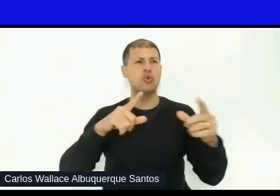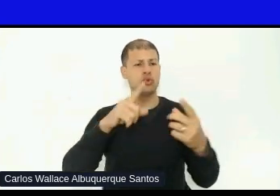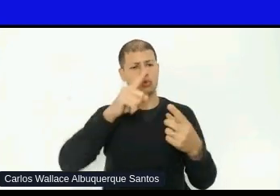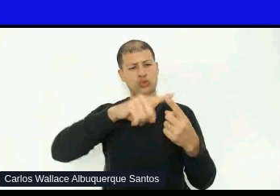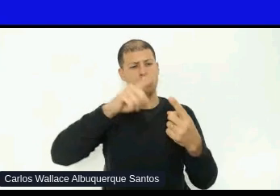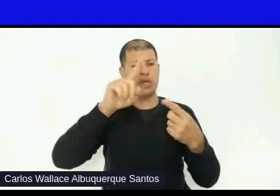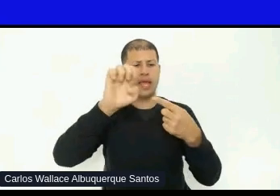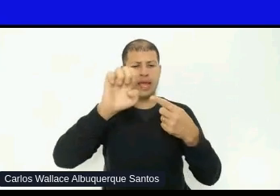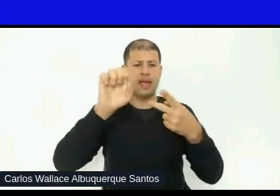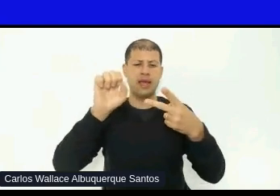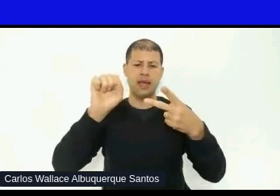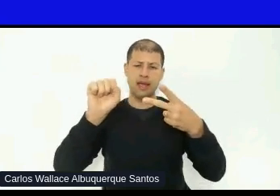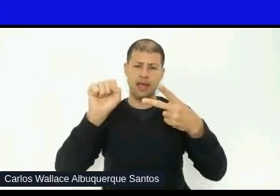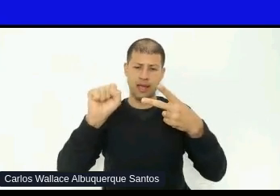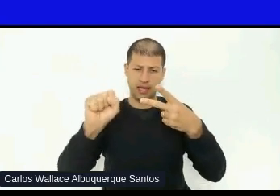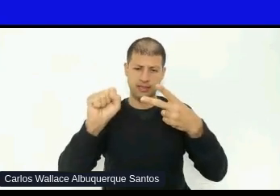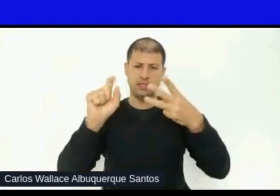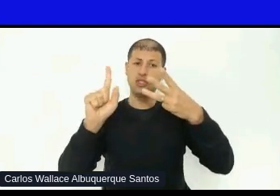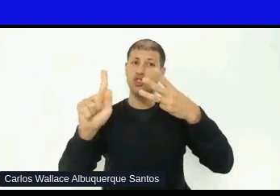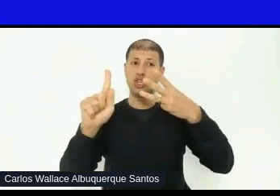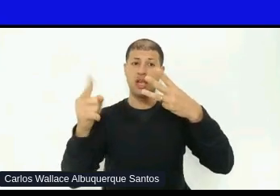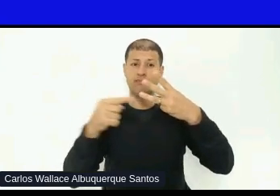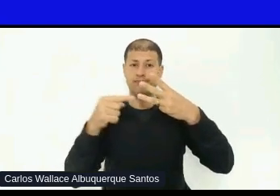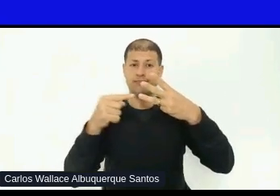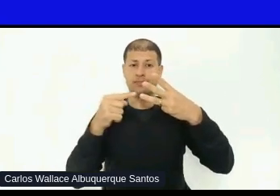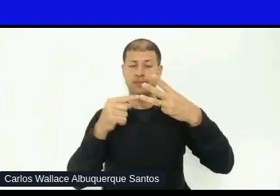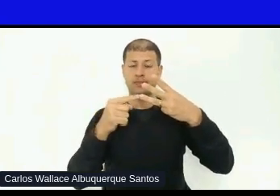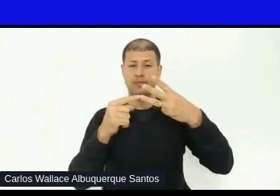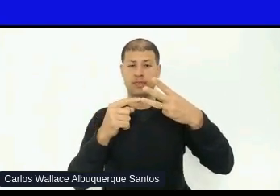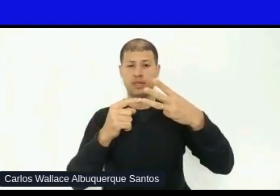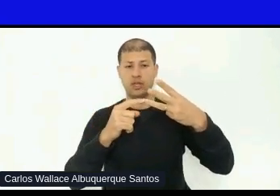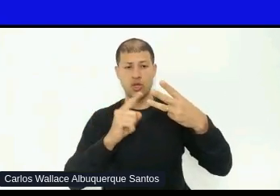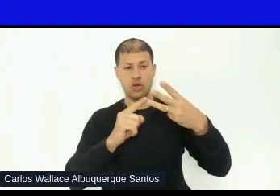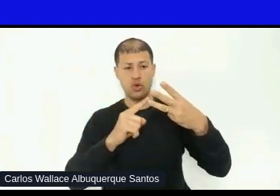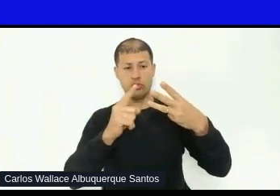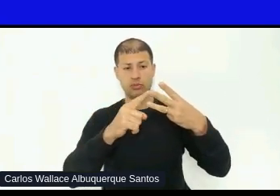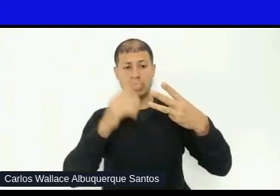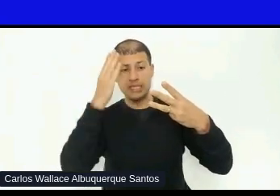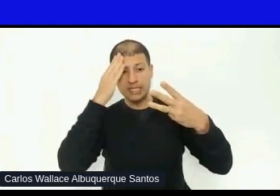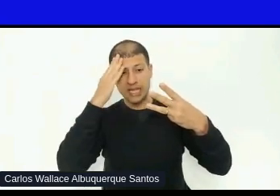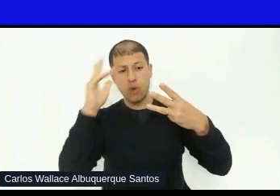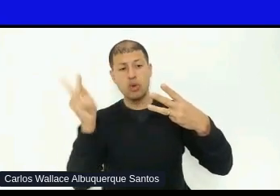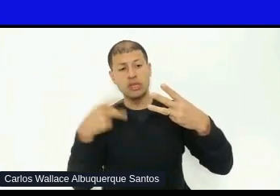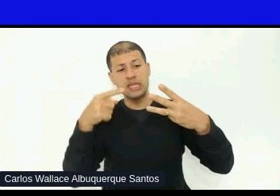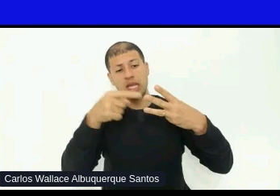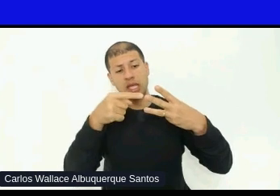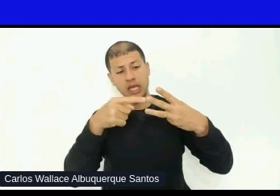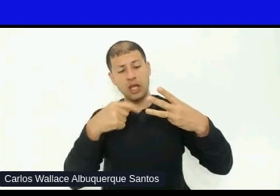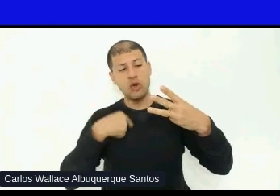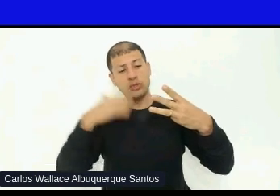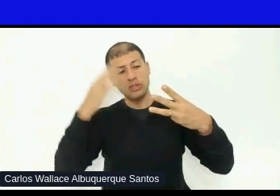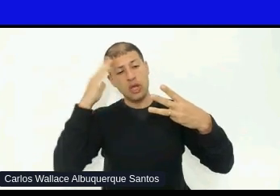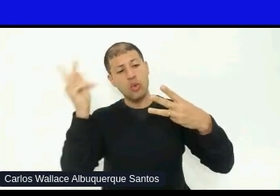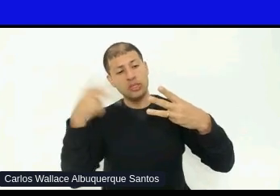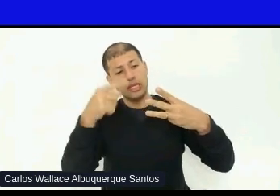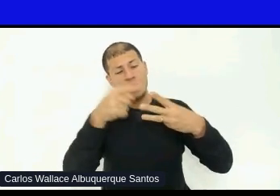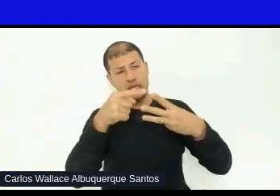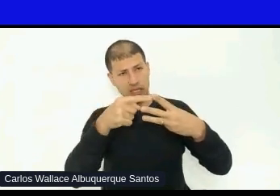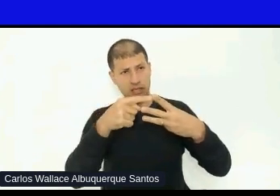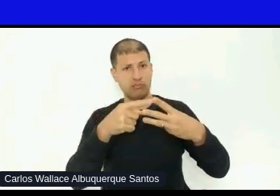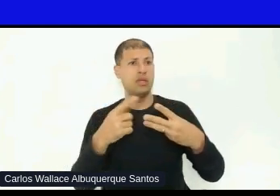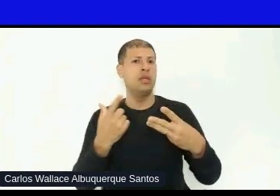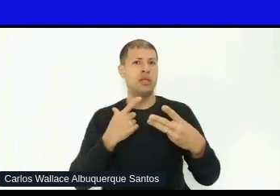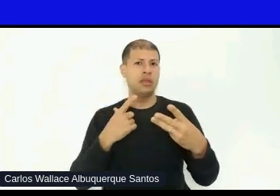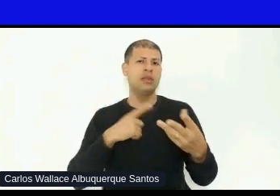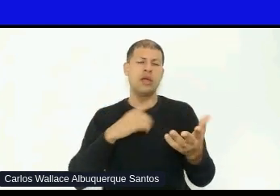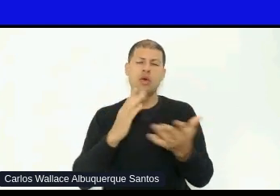e a parte social. Então, eu estou mantendo governança sobre a minha empresa. A gente teve vários casos aí de falta de governança